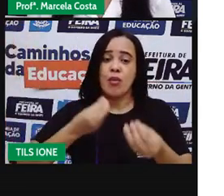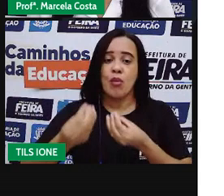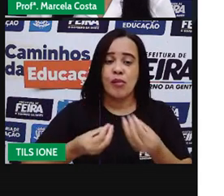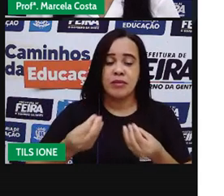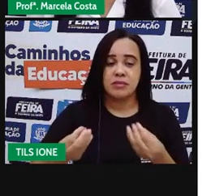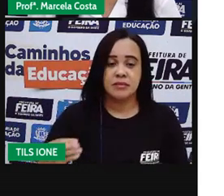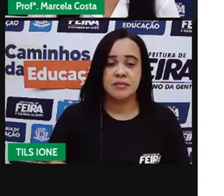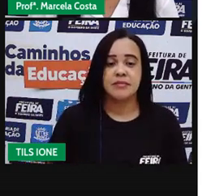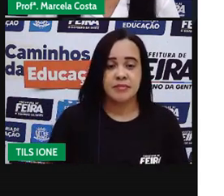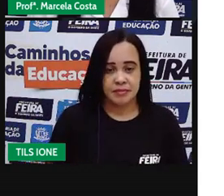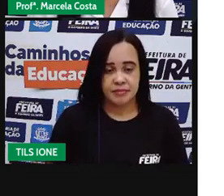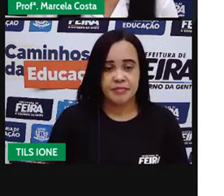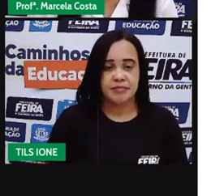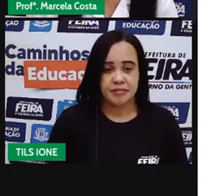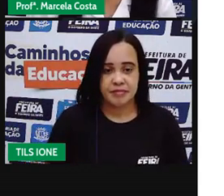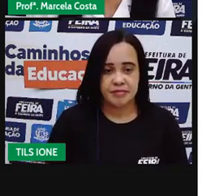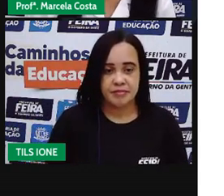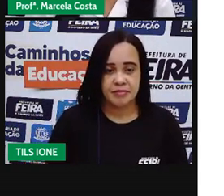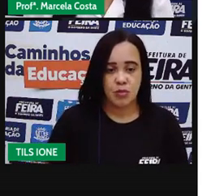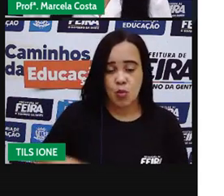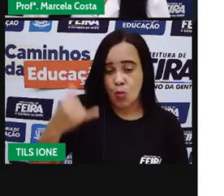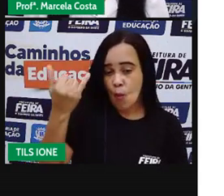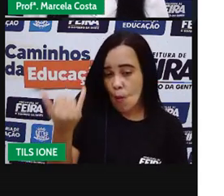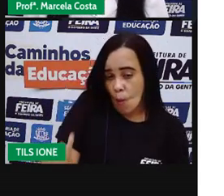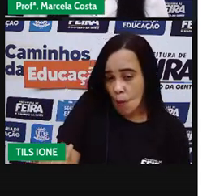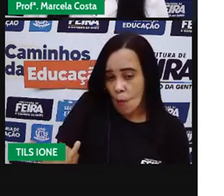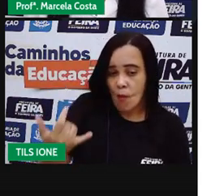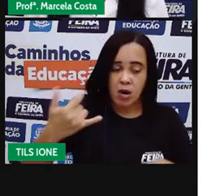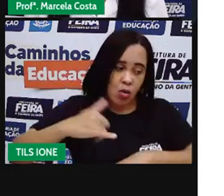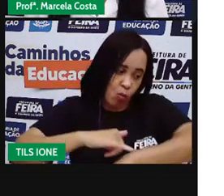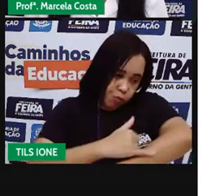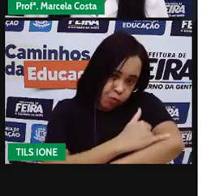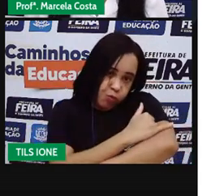ou que é magro, é gordo.